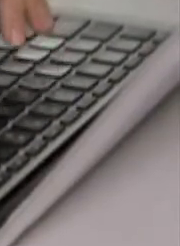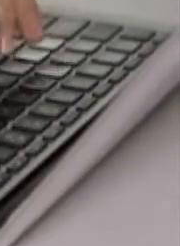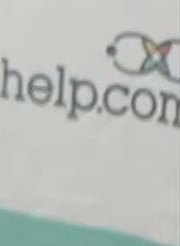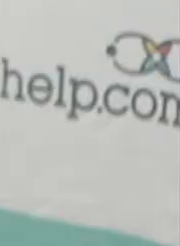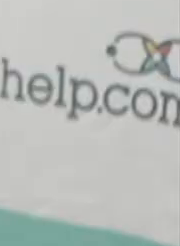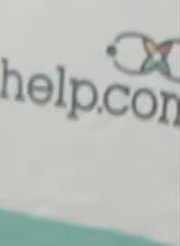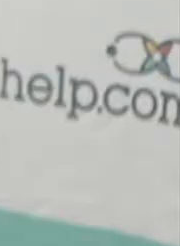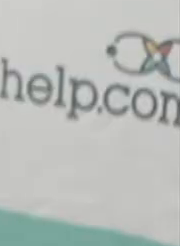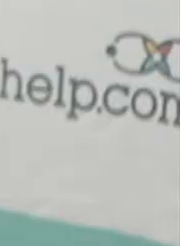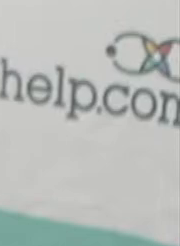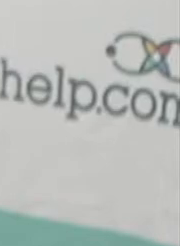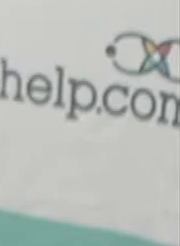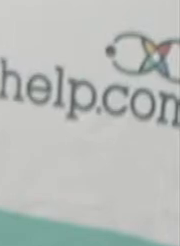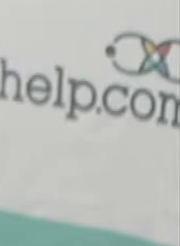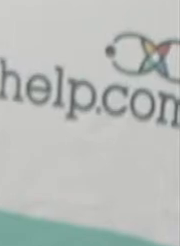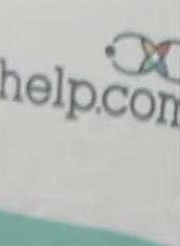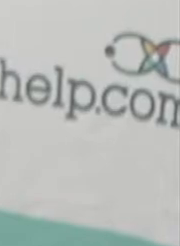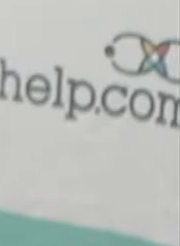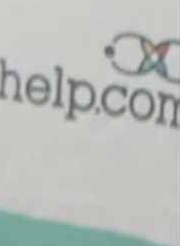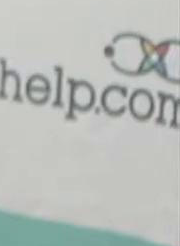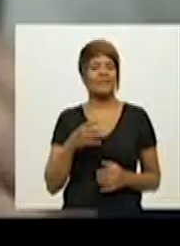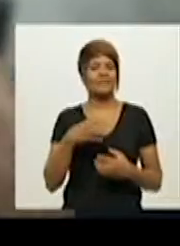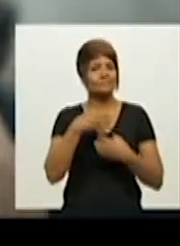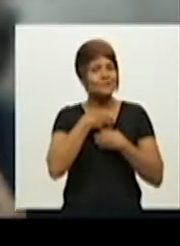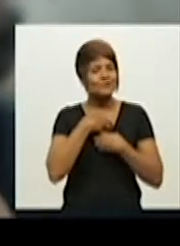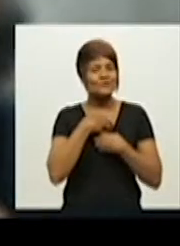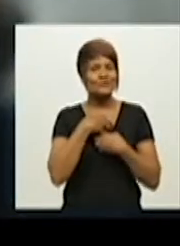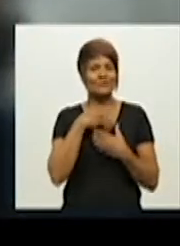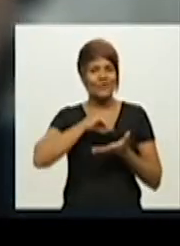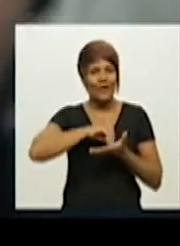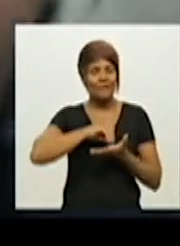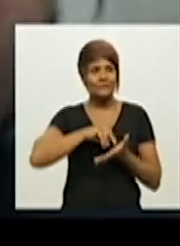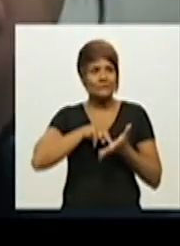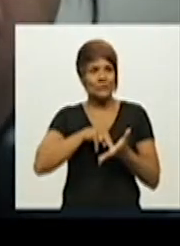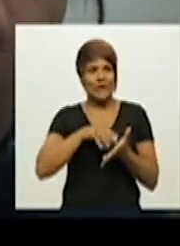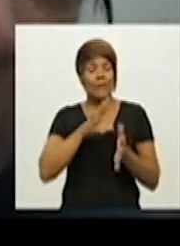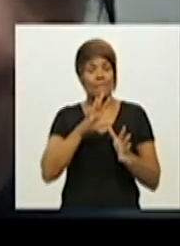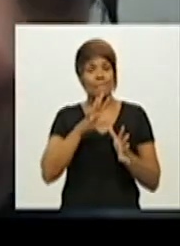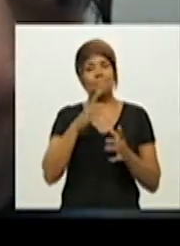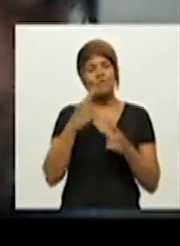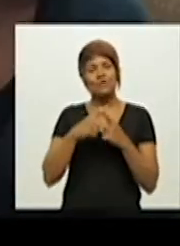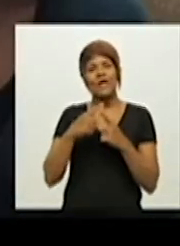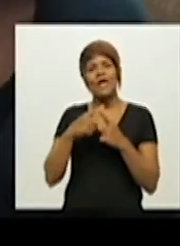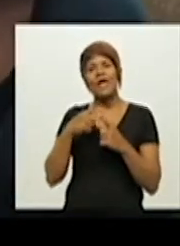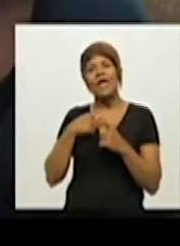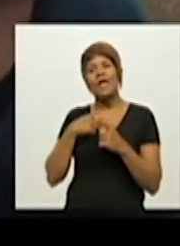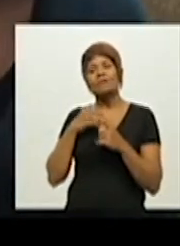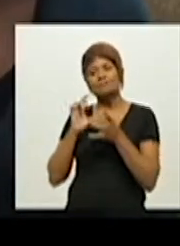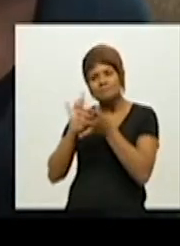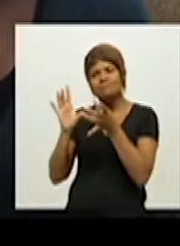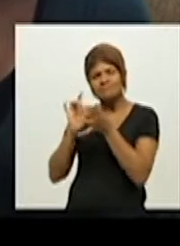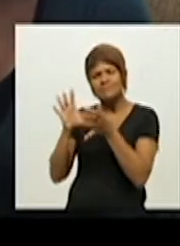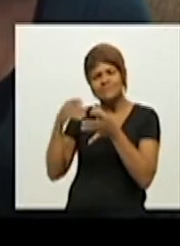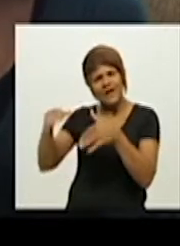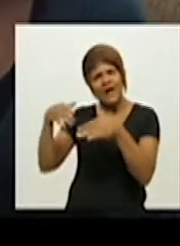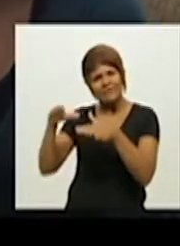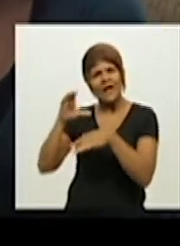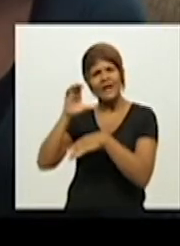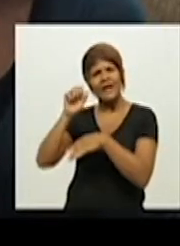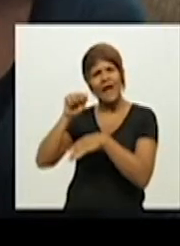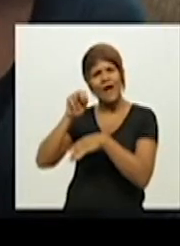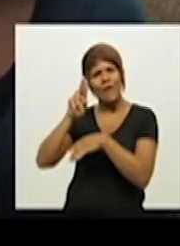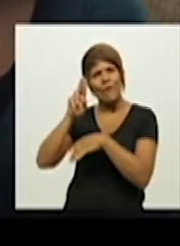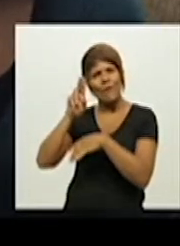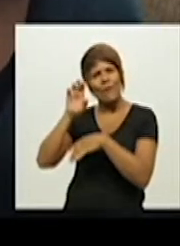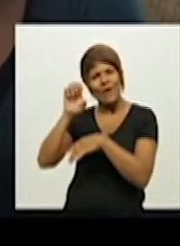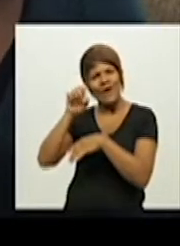Então, a questão do voluntariado em si, dentro da YouHelp, nós temos os médicos, por exemplo, que a partir do momento, todas as avaliações médicas que eu